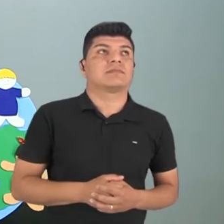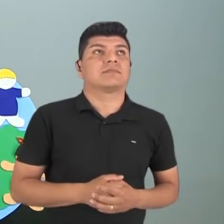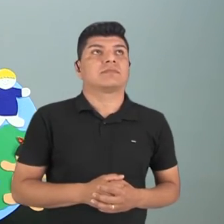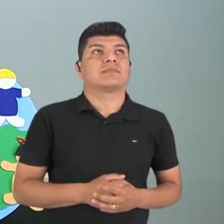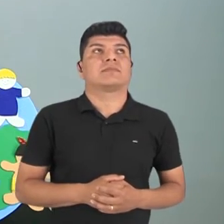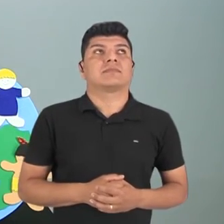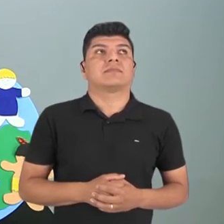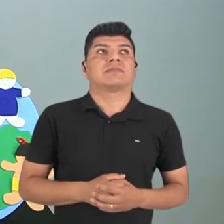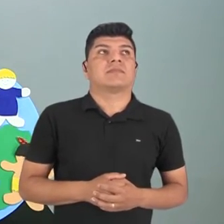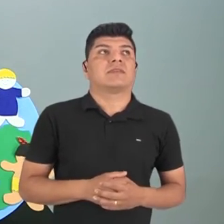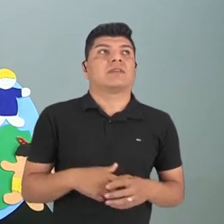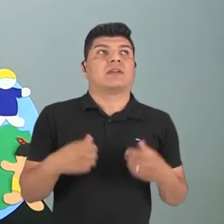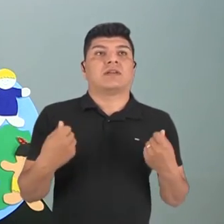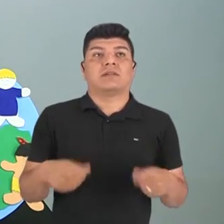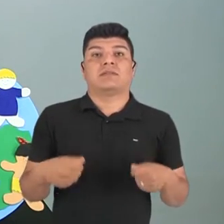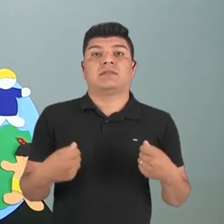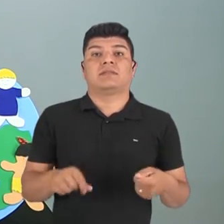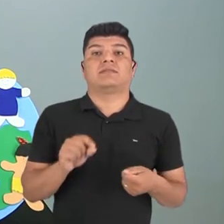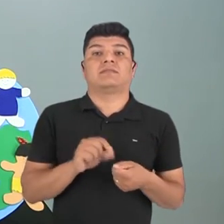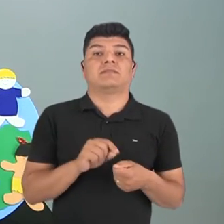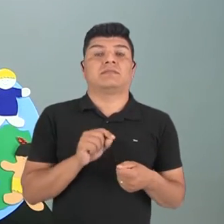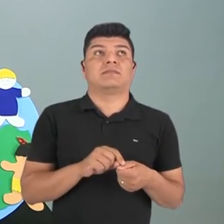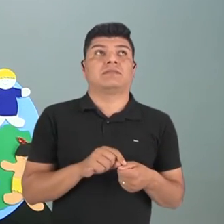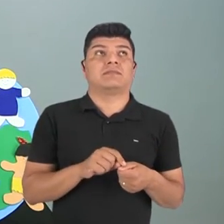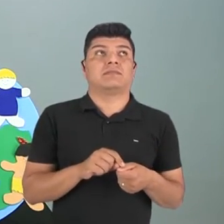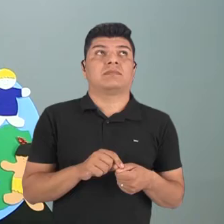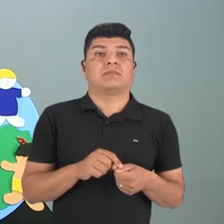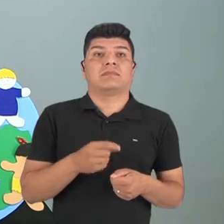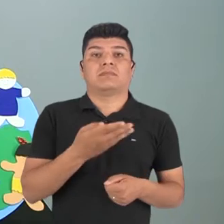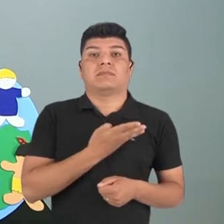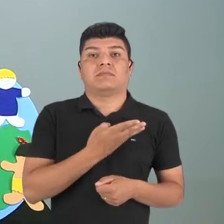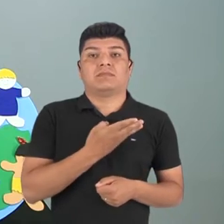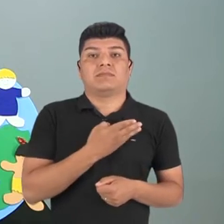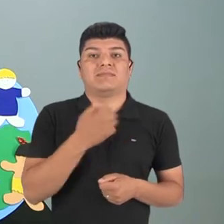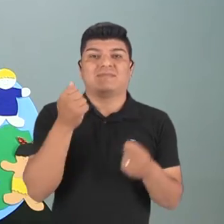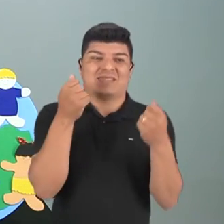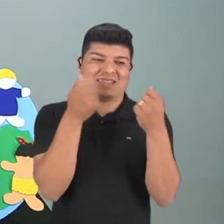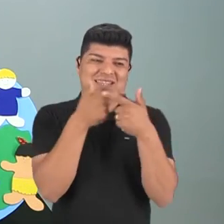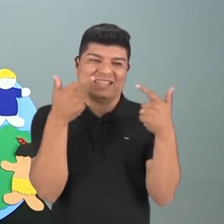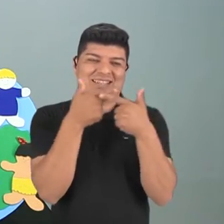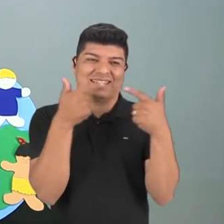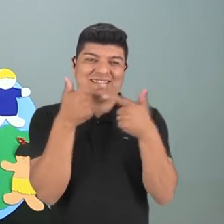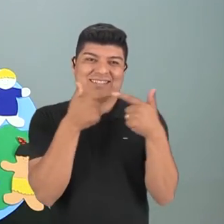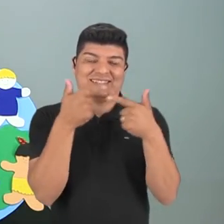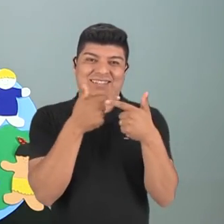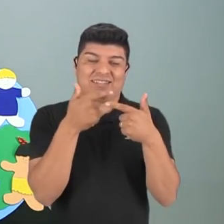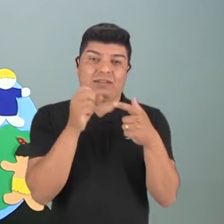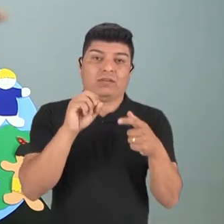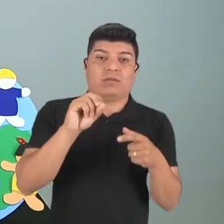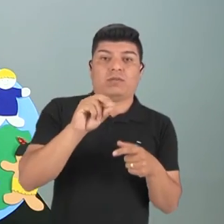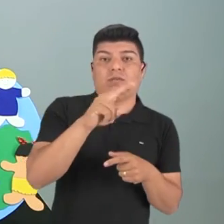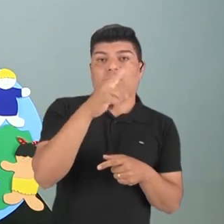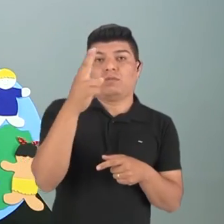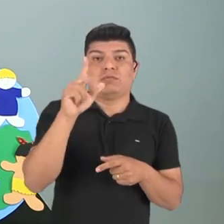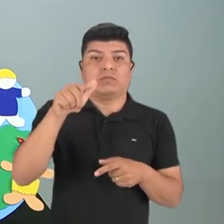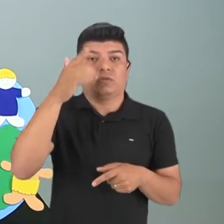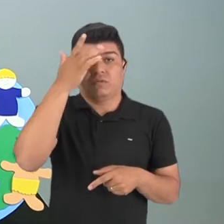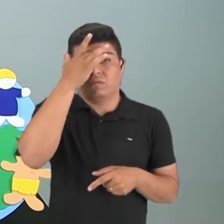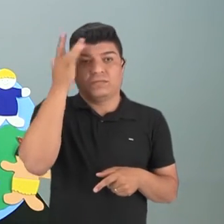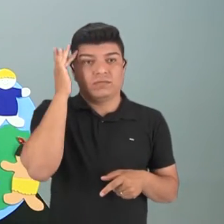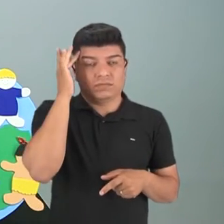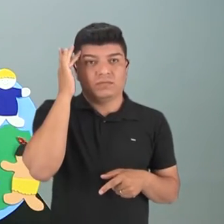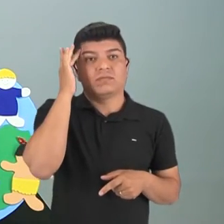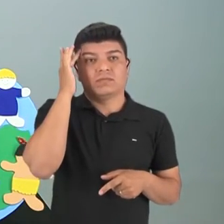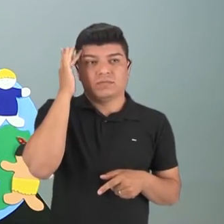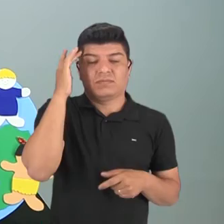O que devemos fazer quando um colega está rindo de nós ou de outra pessoa?